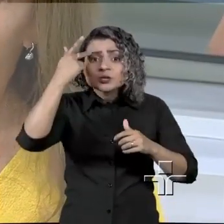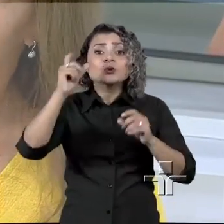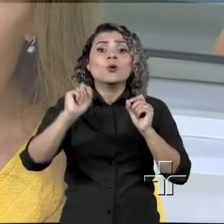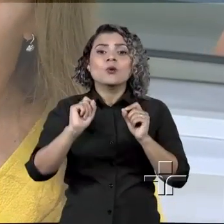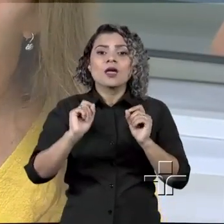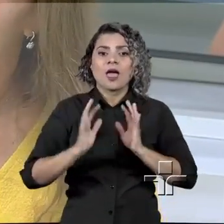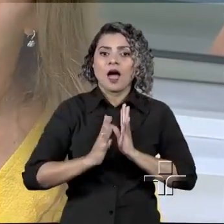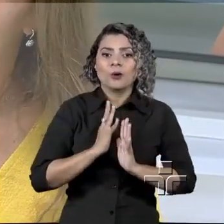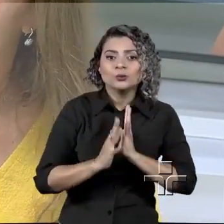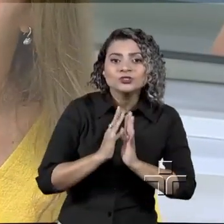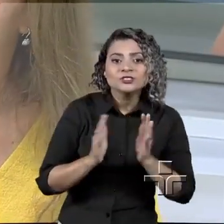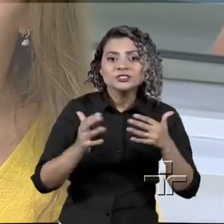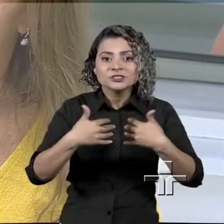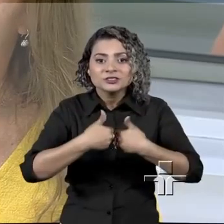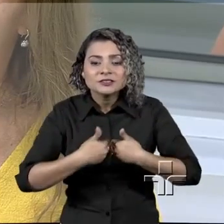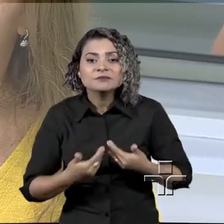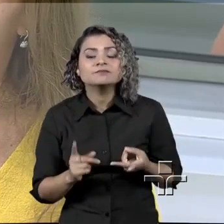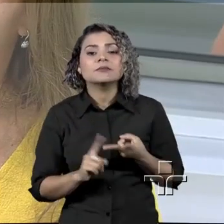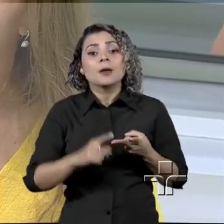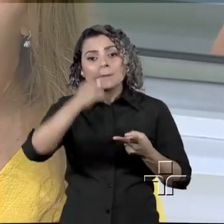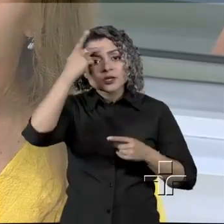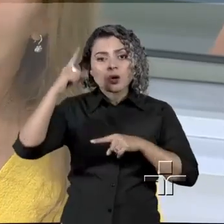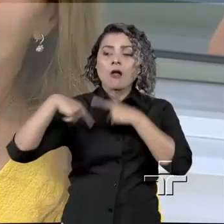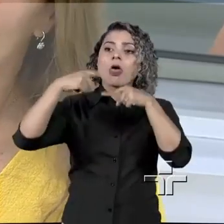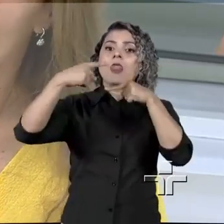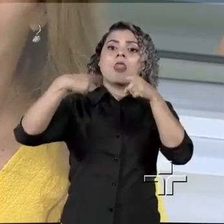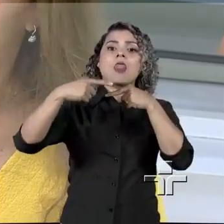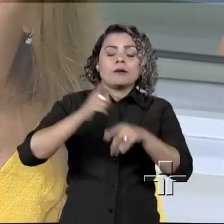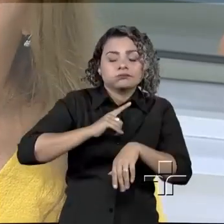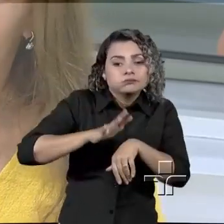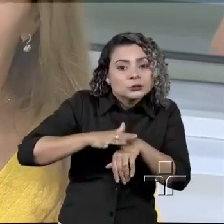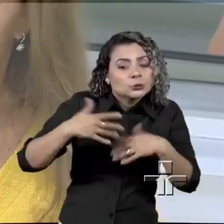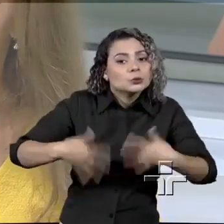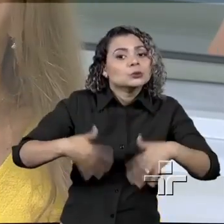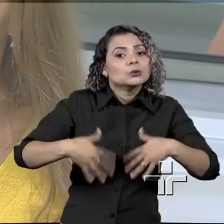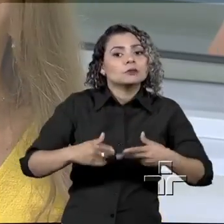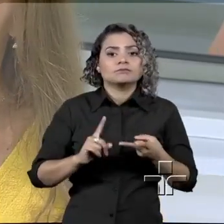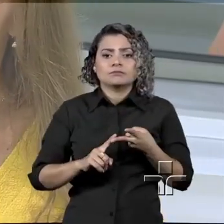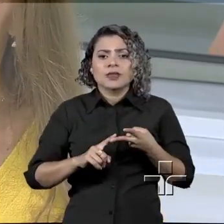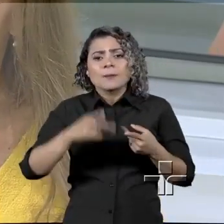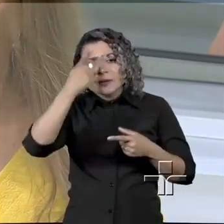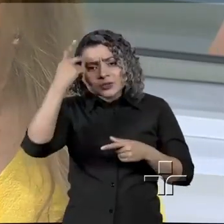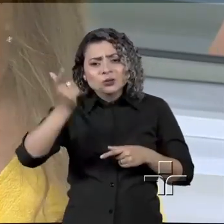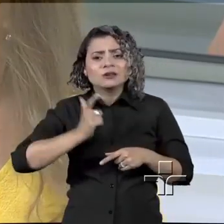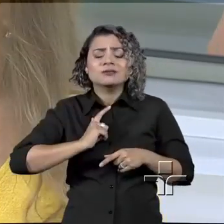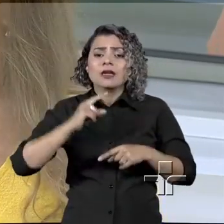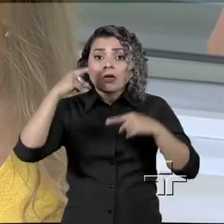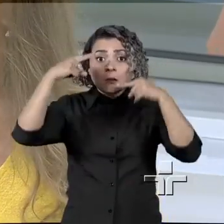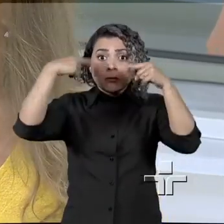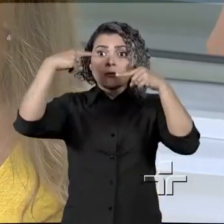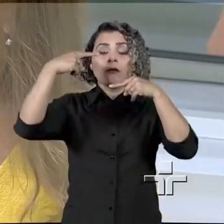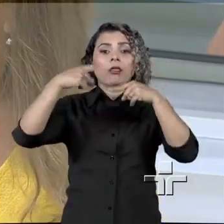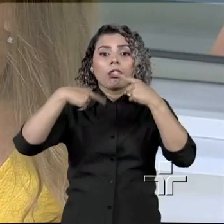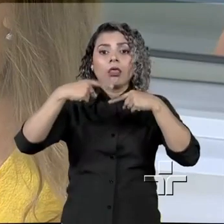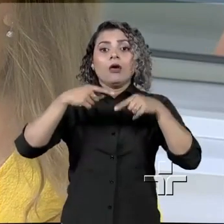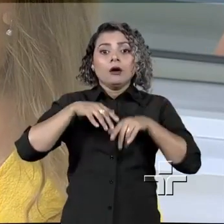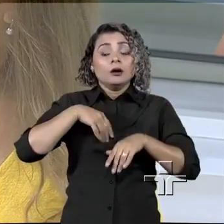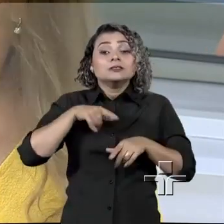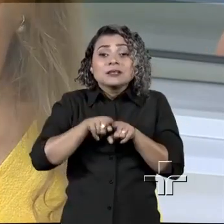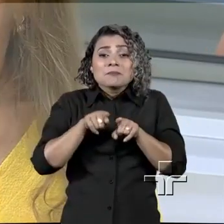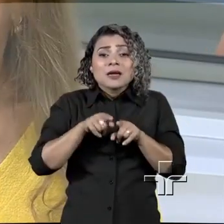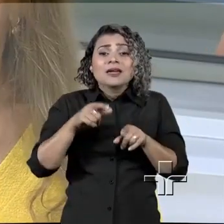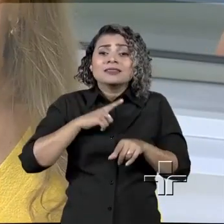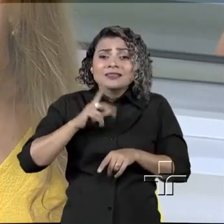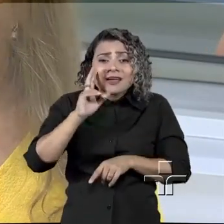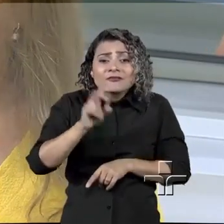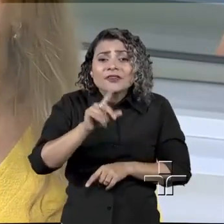autismo, a vida de uma pessoa que tem epilepsia, a vida de uma pessoa que tem muitas convulsões. A gente já viu casos de